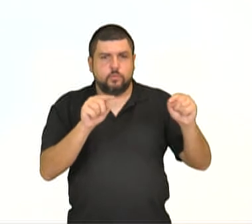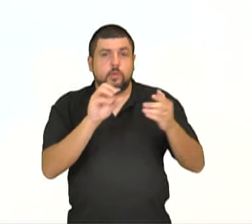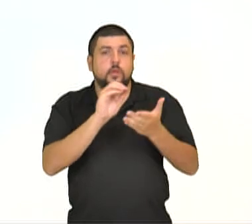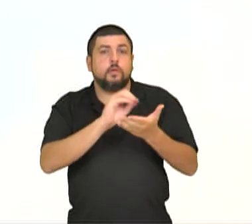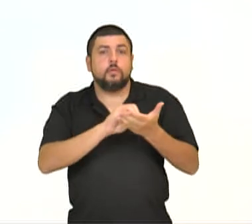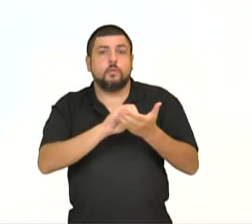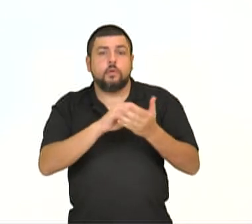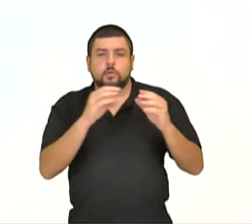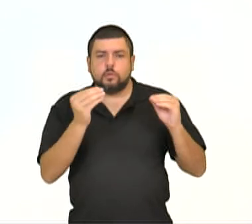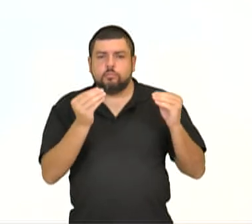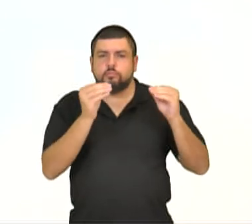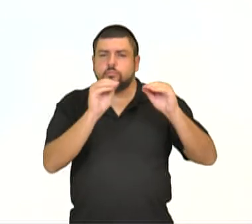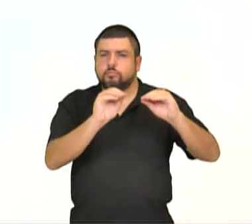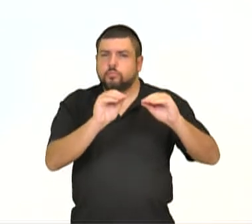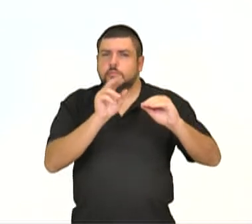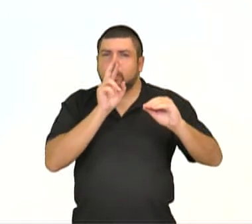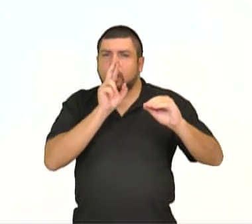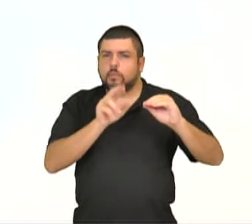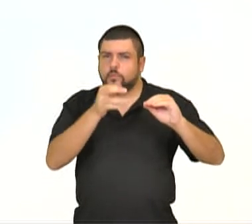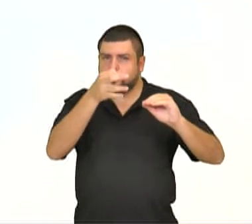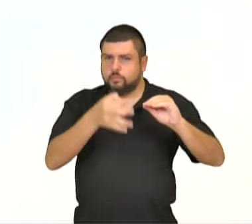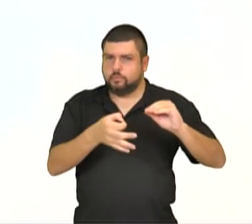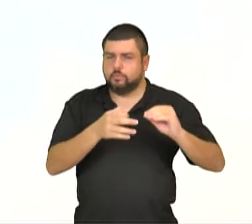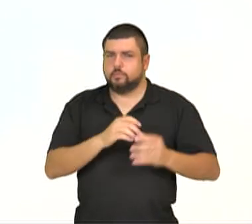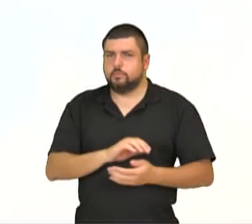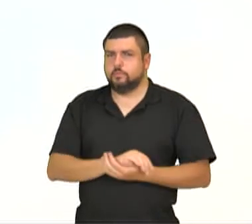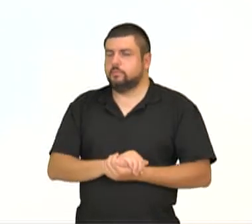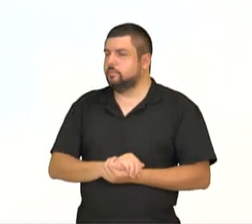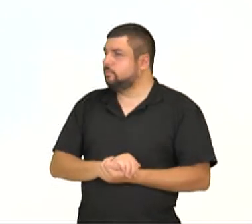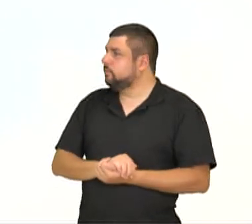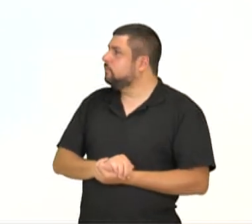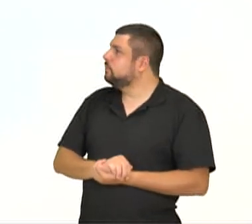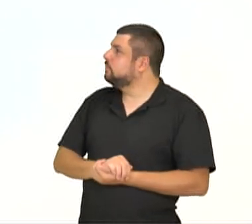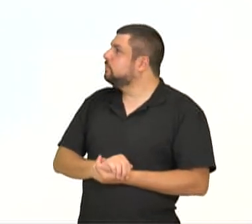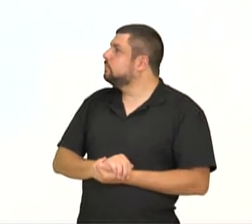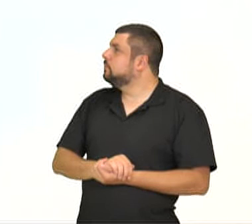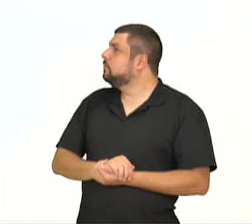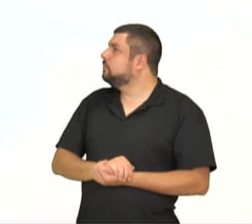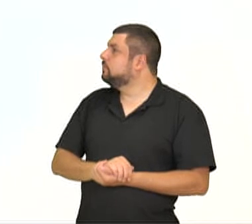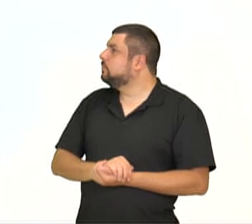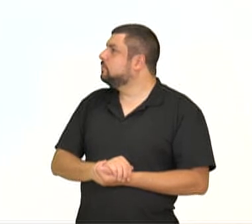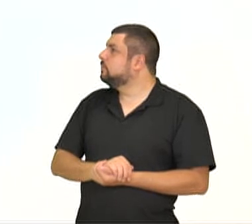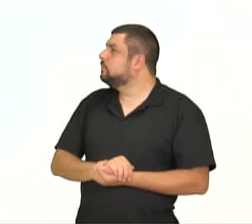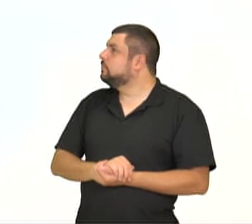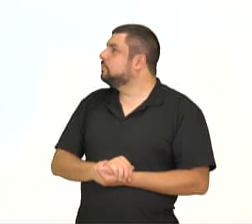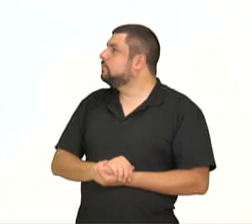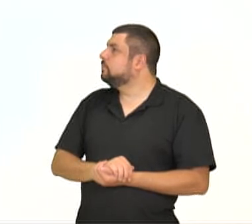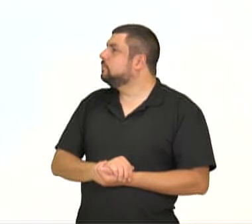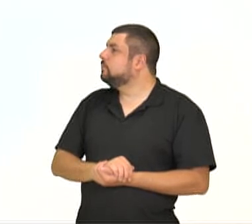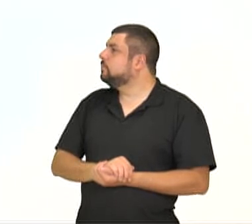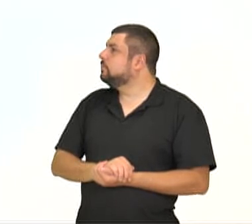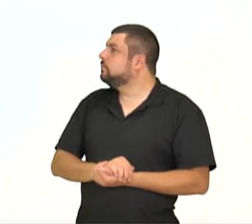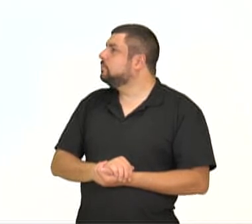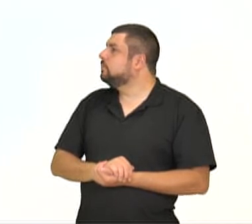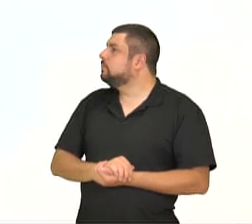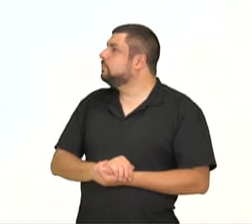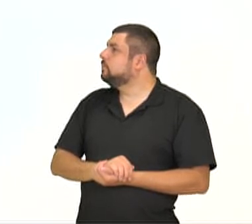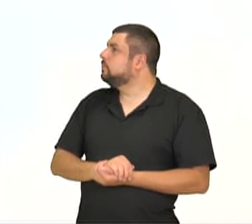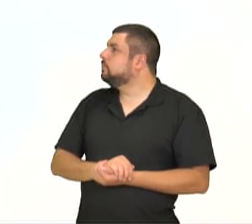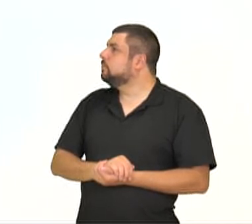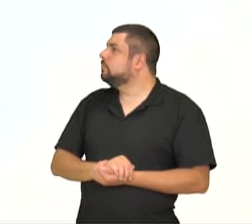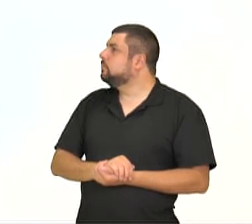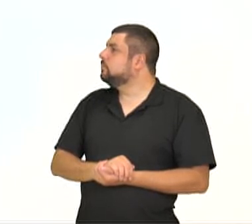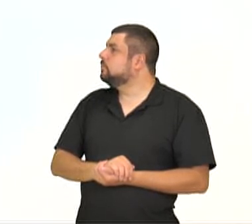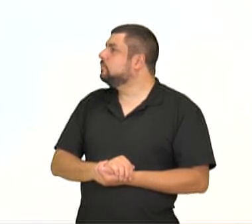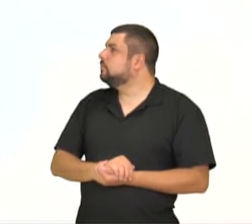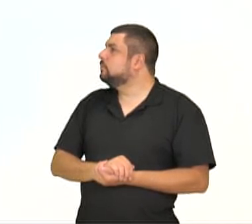A, esperar, você, aqui. Letra B, indicar, tu, a resposta